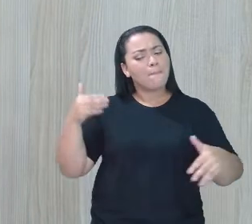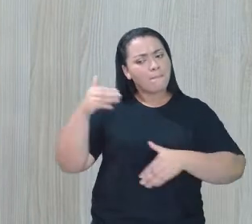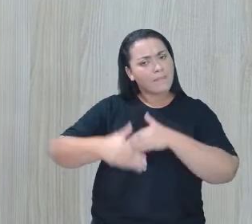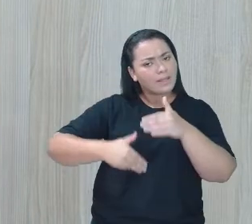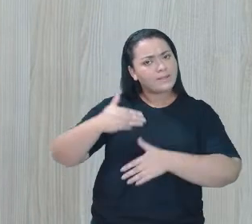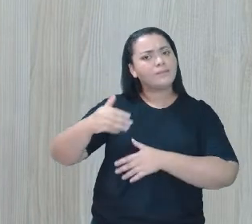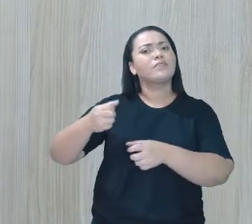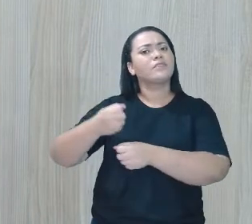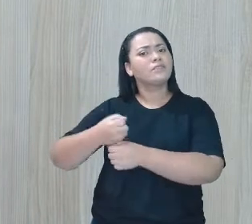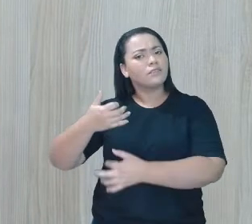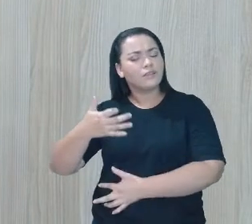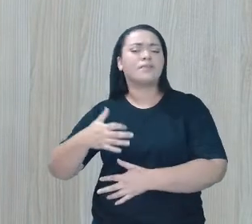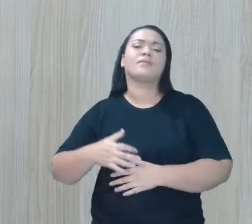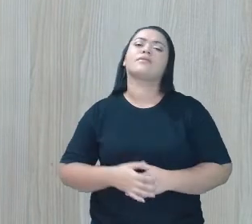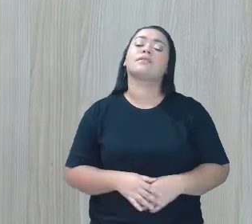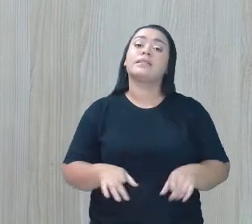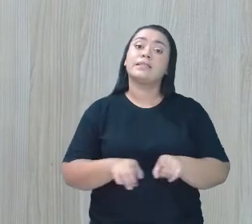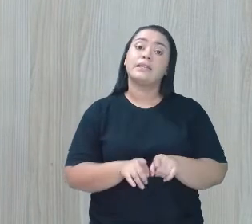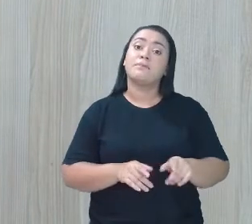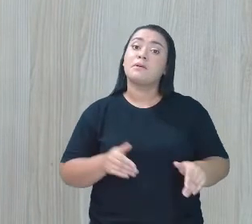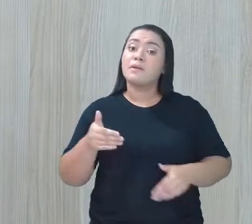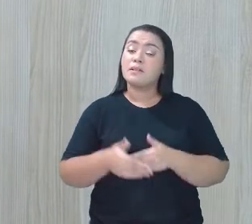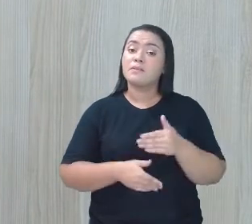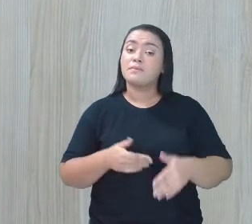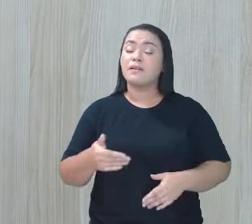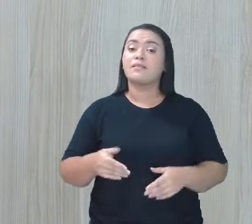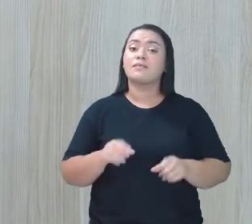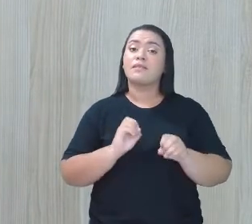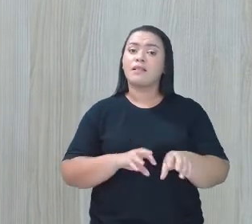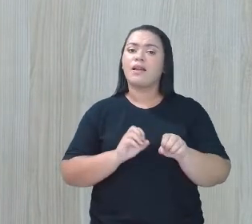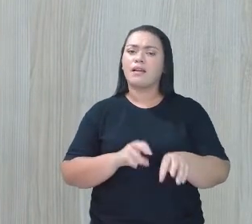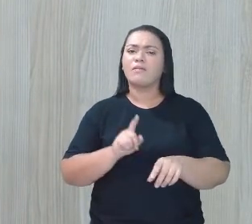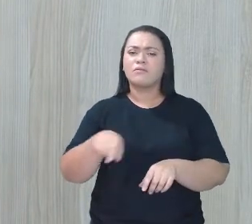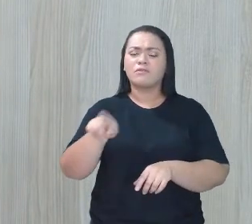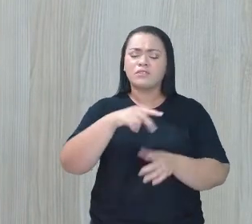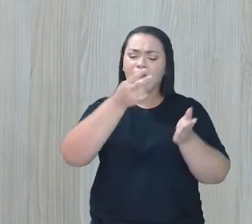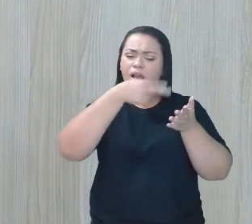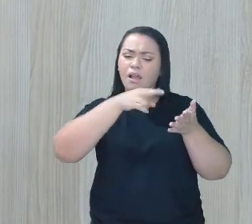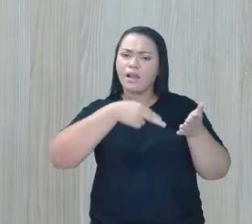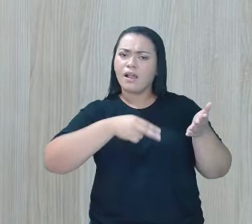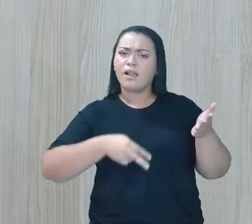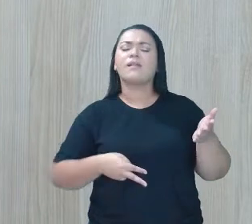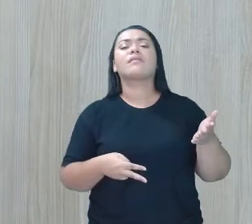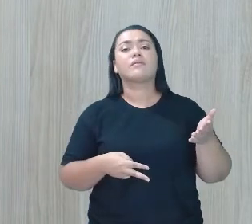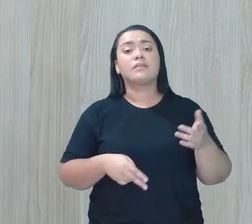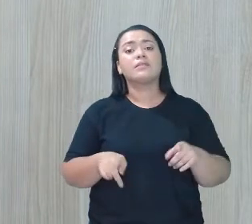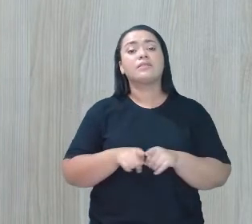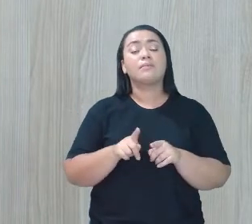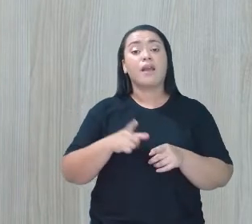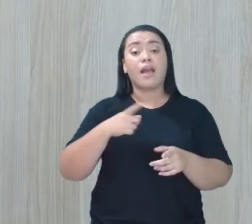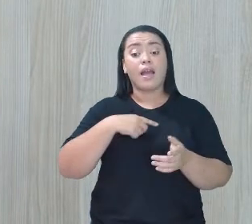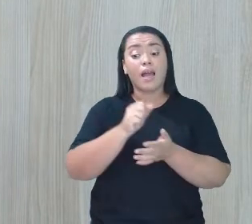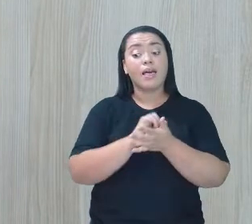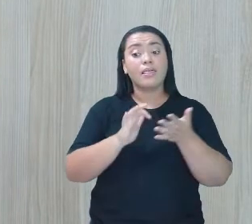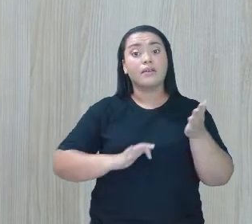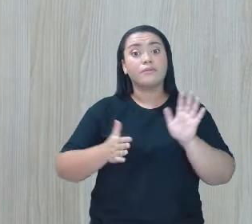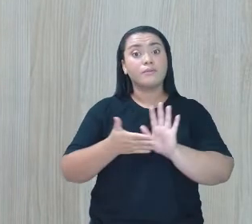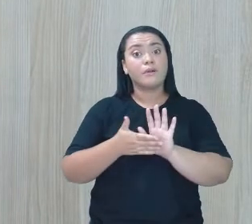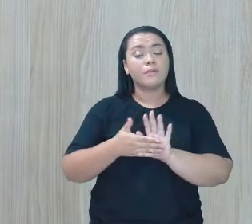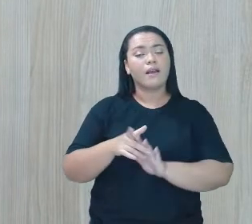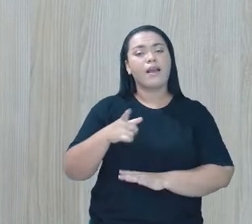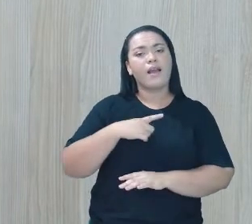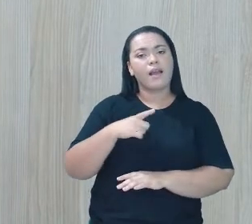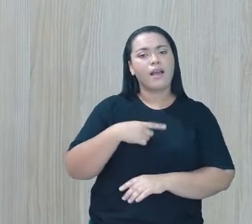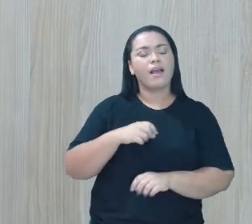participação no nosso chat, participação nas nossas aulas, que vocês leiam as trilhas, vejam as atividades propostas